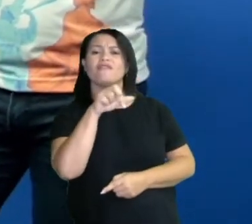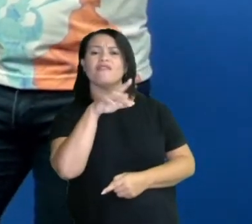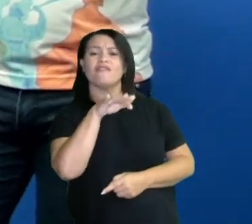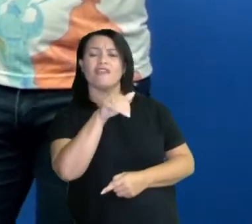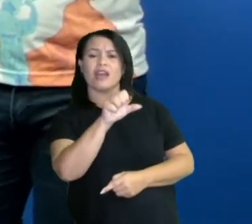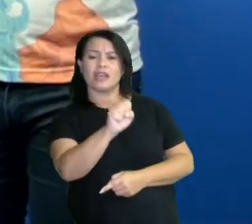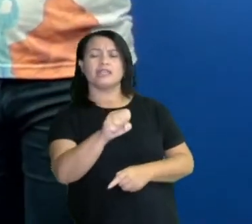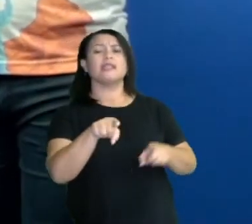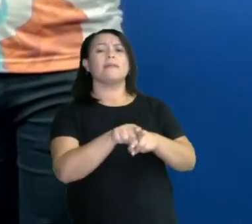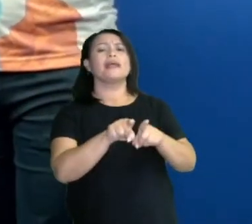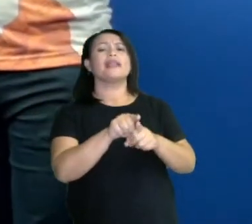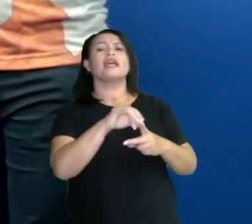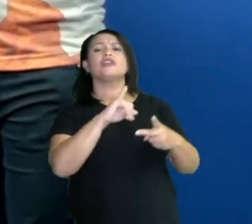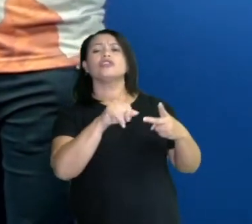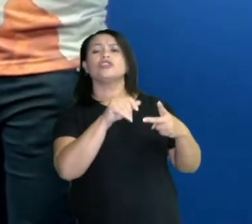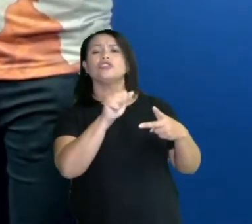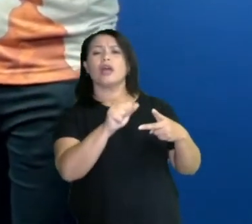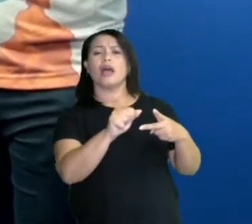jabutis,